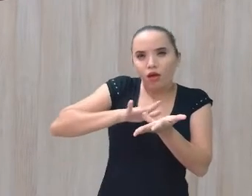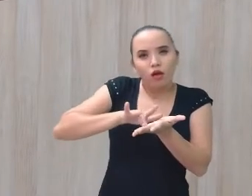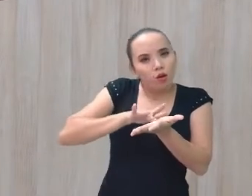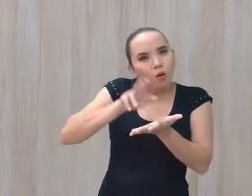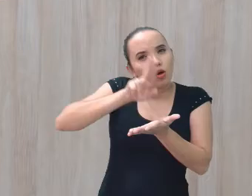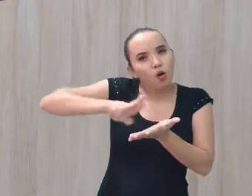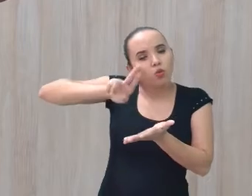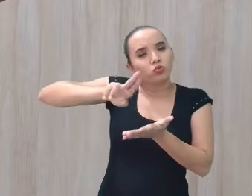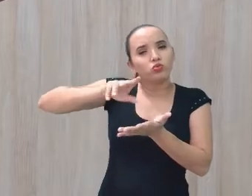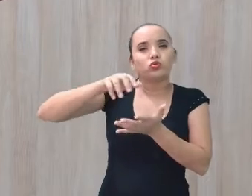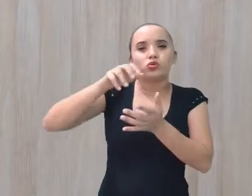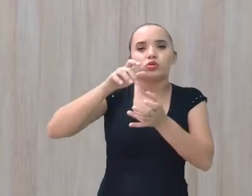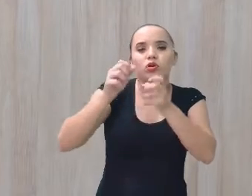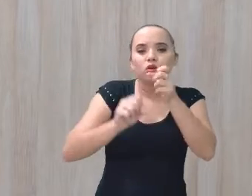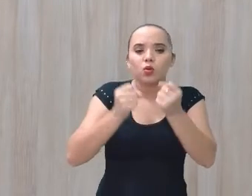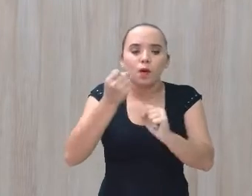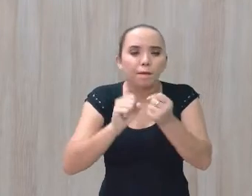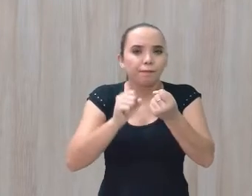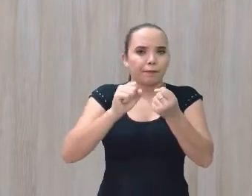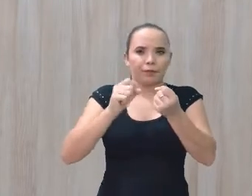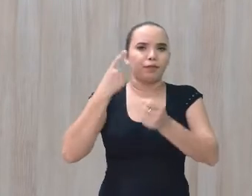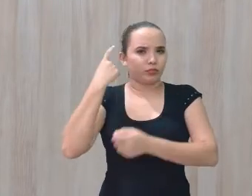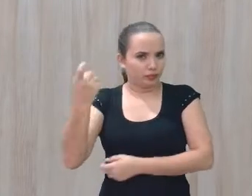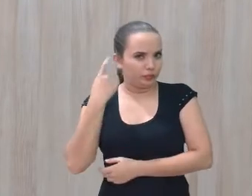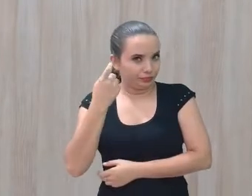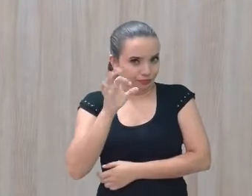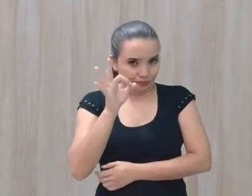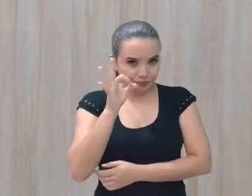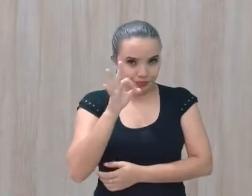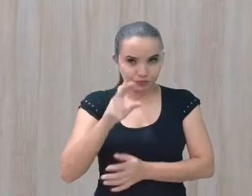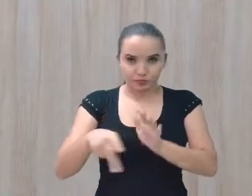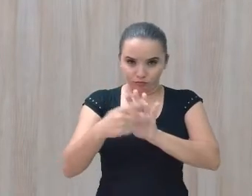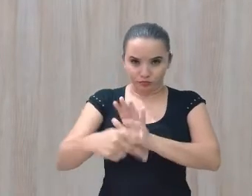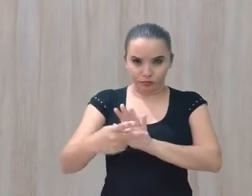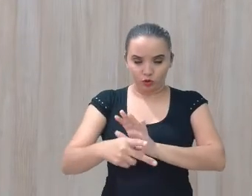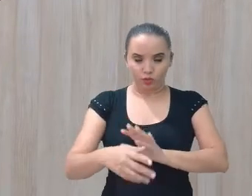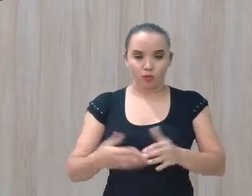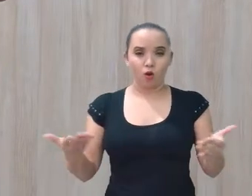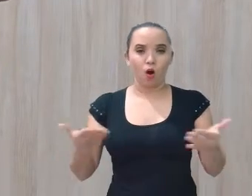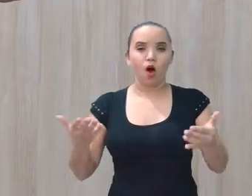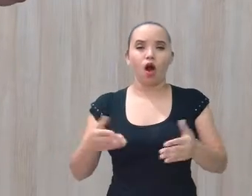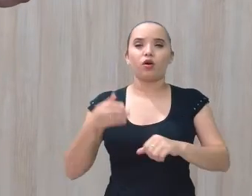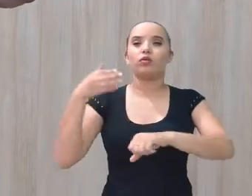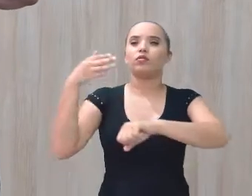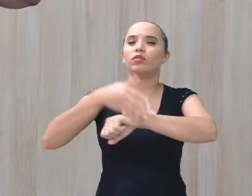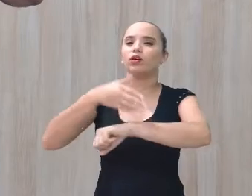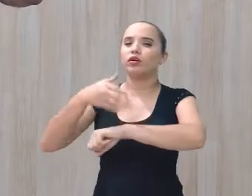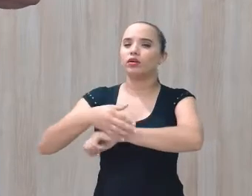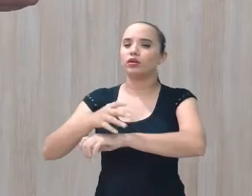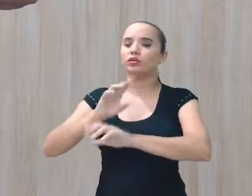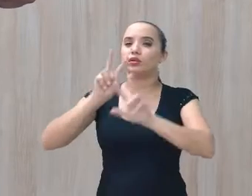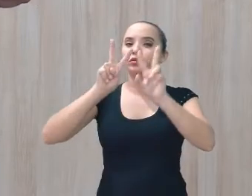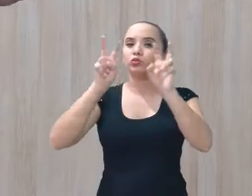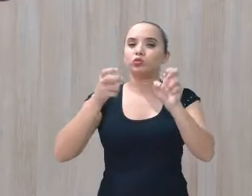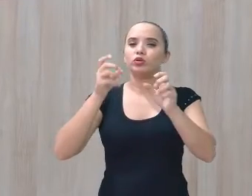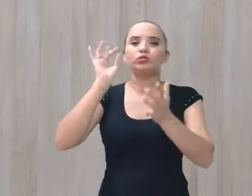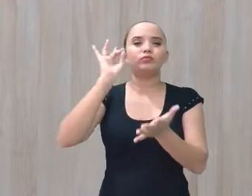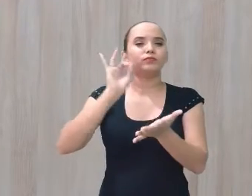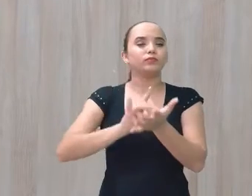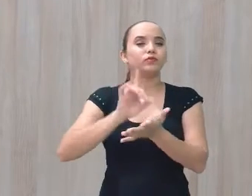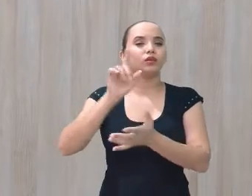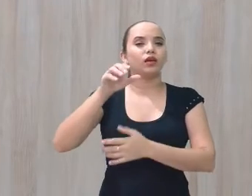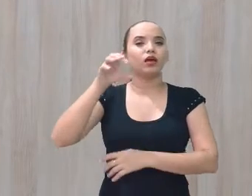um aparelho sonoro. E aí, agora a gente vai entrar realmente no assunto da nossa aula, que